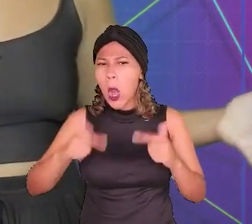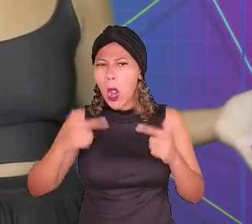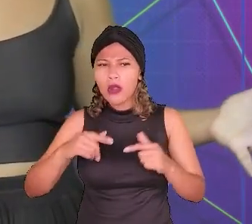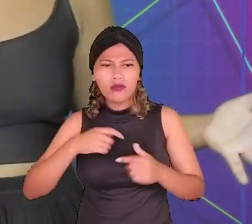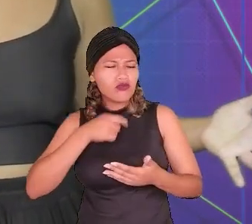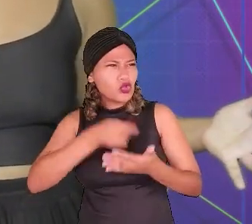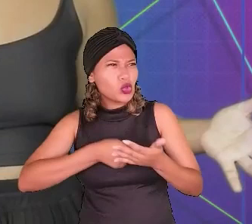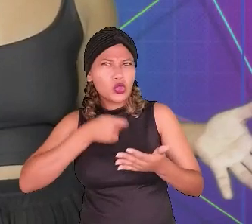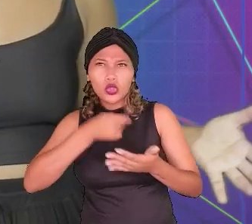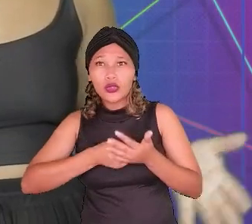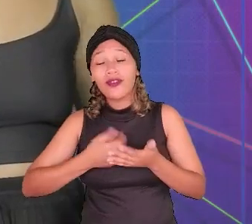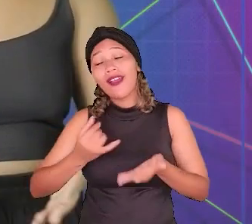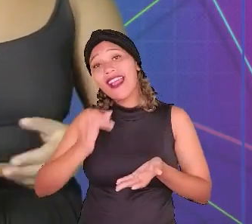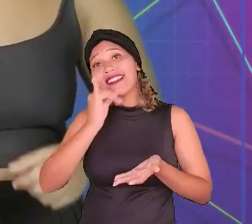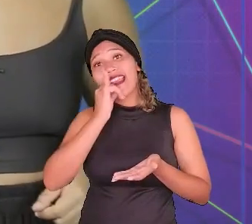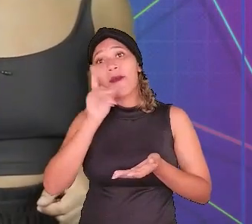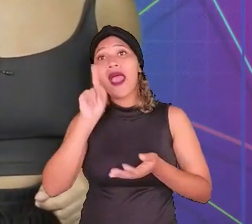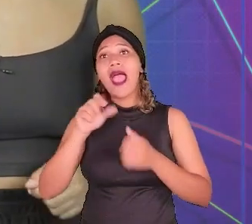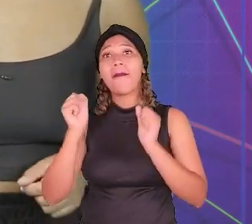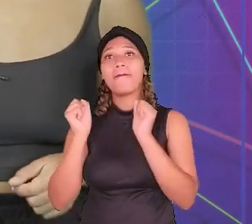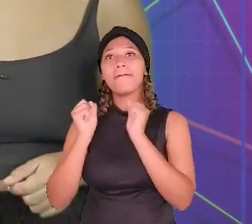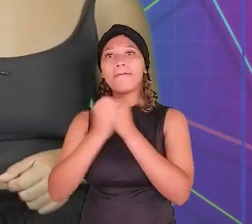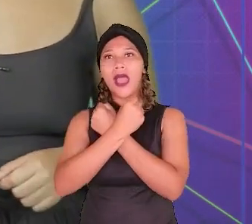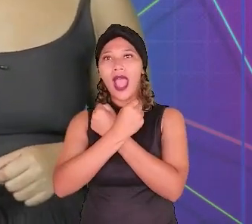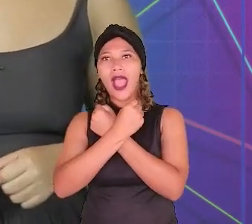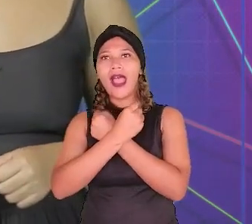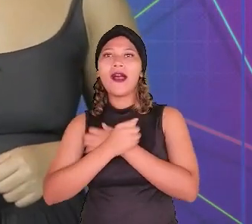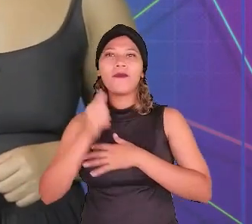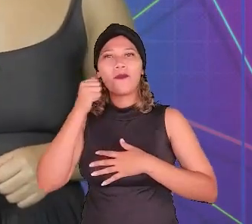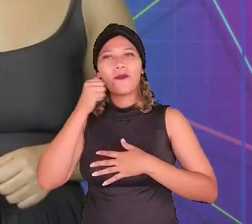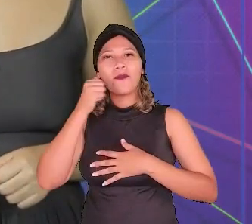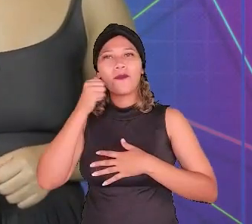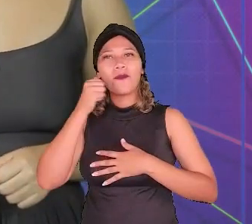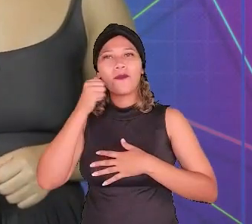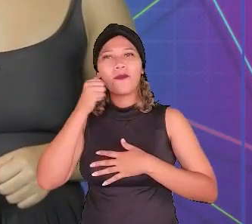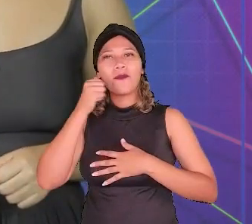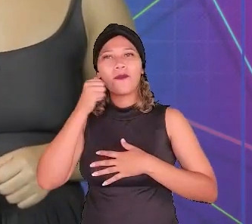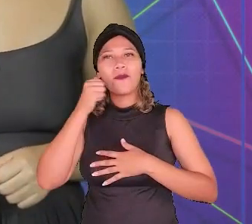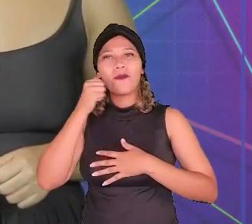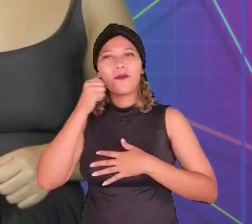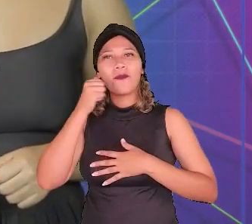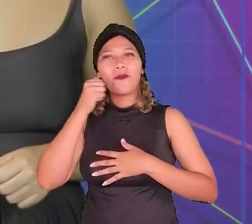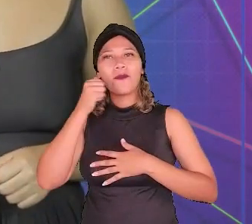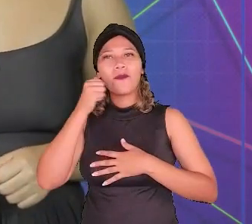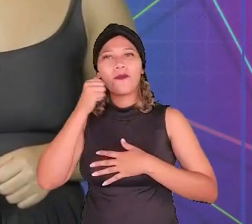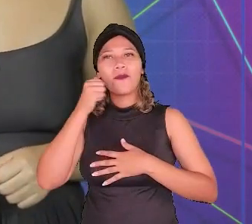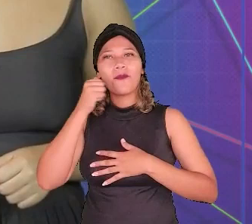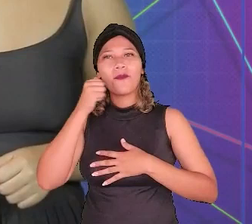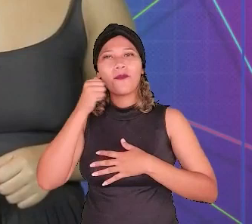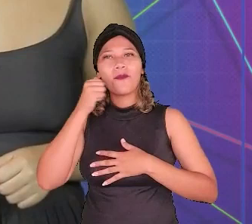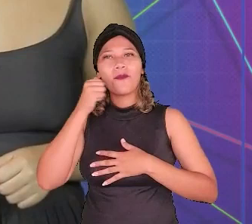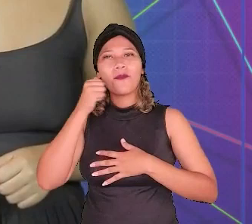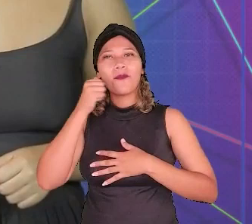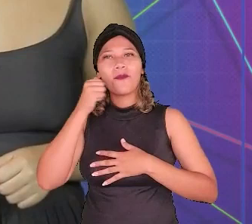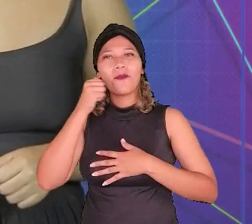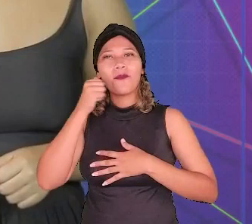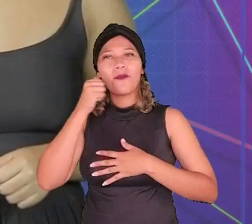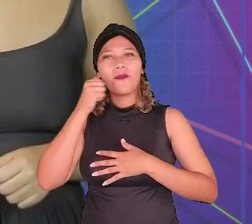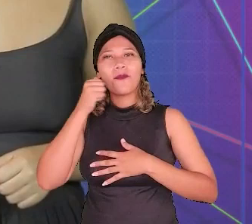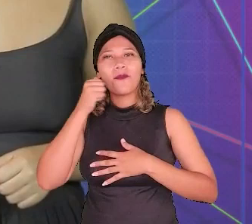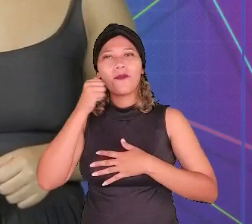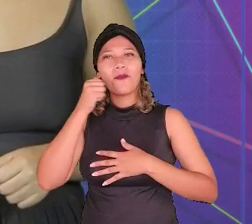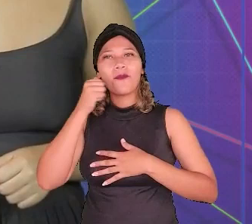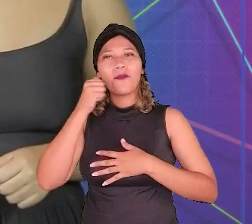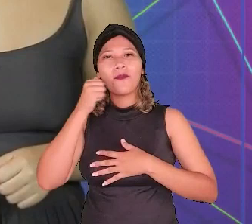para proteger as pessoas. E um exemplo disso é a Mulher Maravilha. Imagem da Mulher Maravilha, desenho estilo quadrinhos. Ela é branca, tem um volumoso cabelo preto.